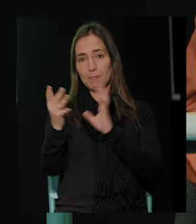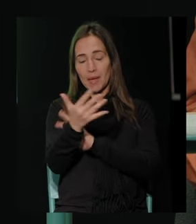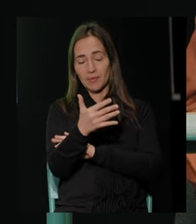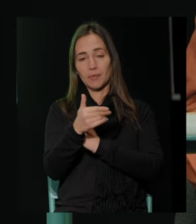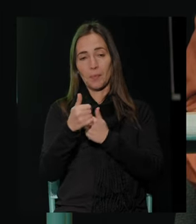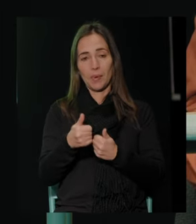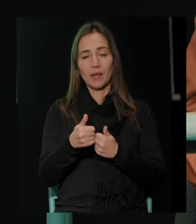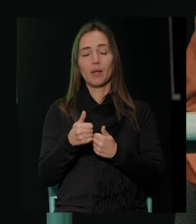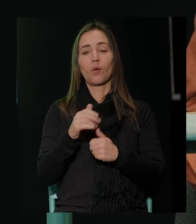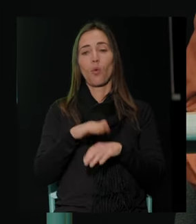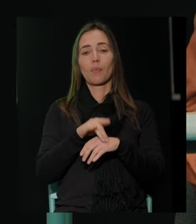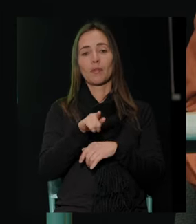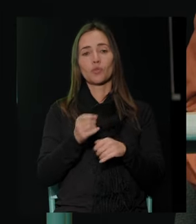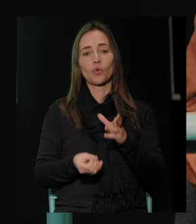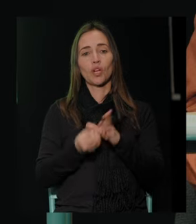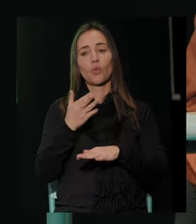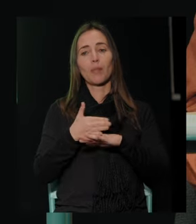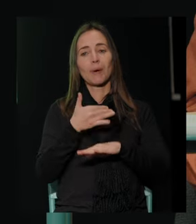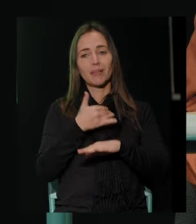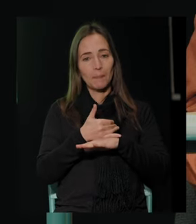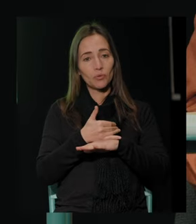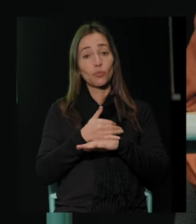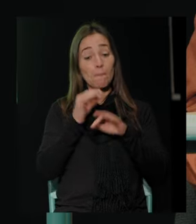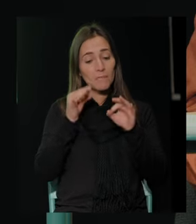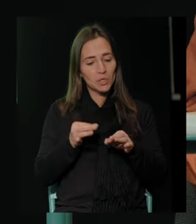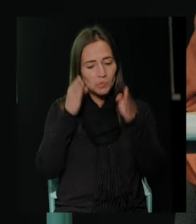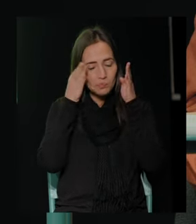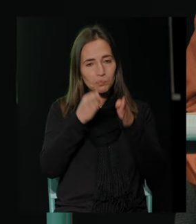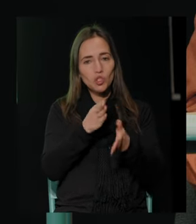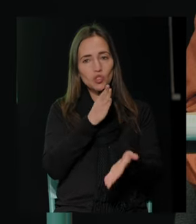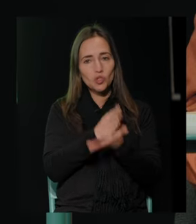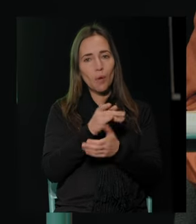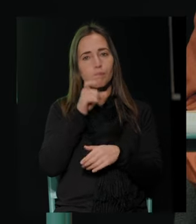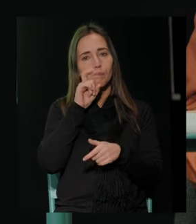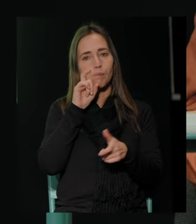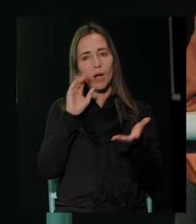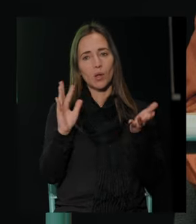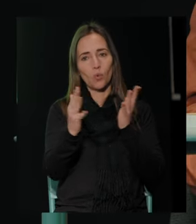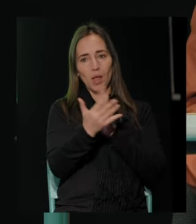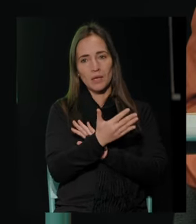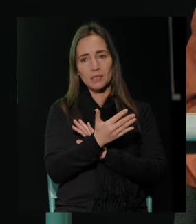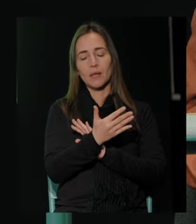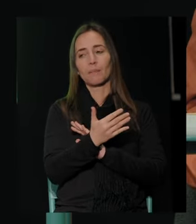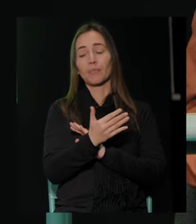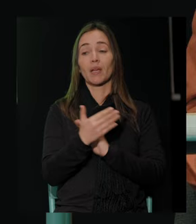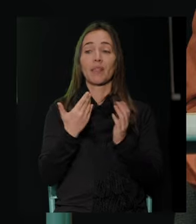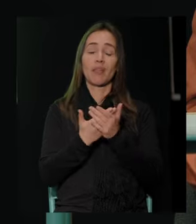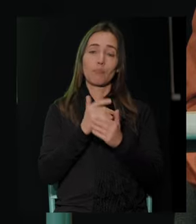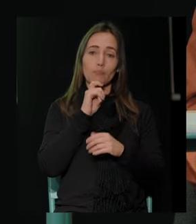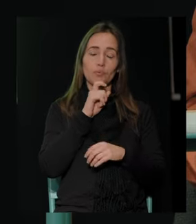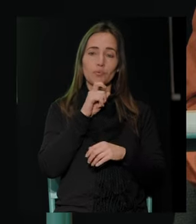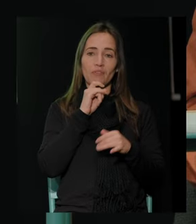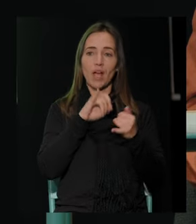isso permitiu criar um departamento mesmo dedicado só ao restauro da natureza e isso abriu portas então